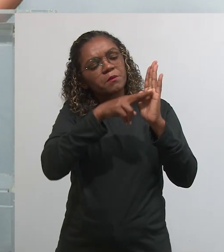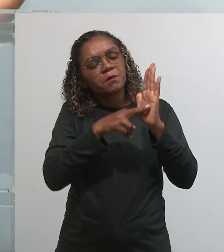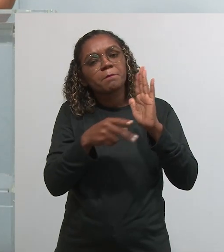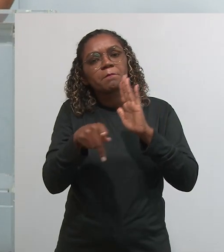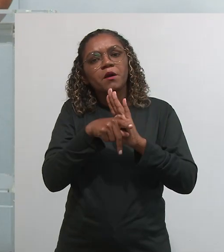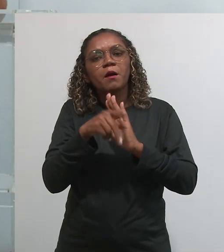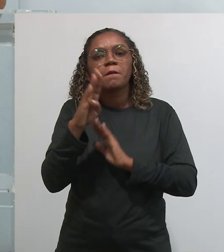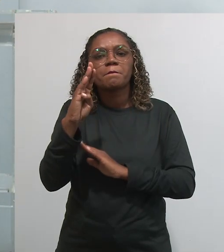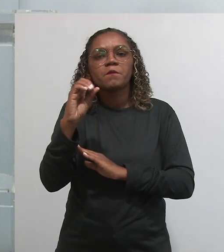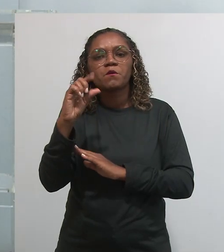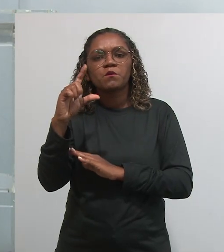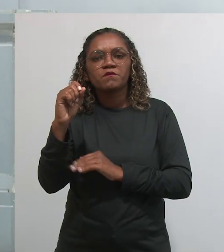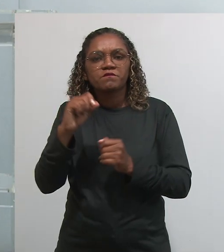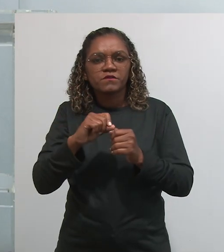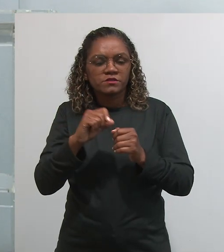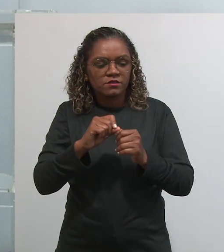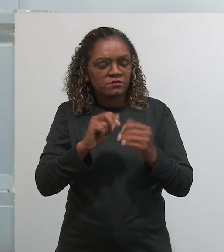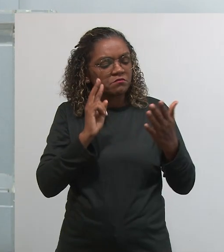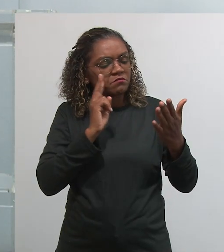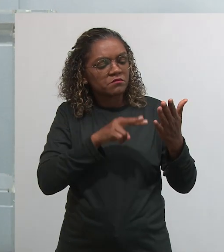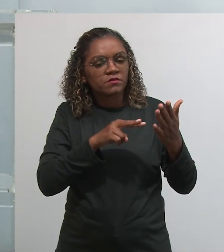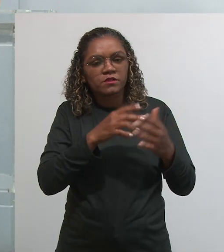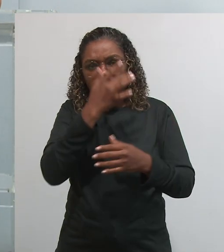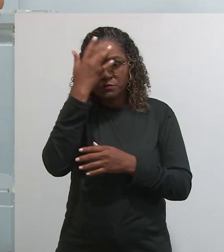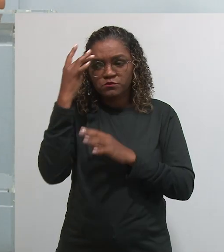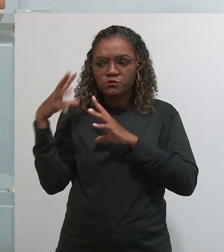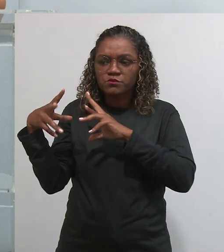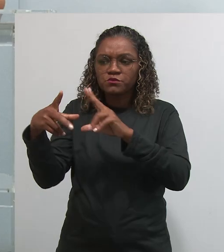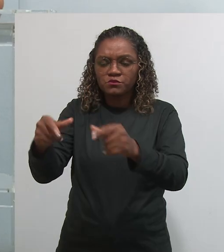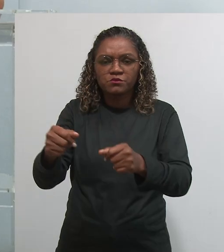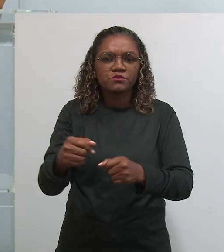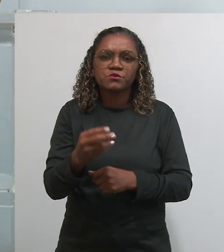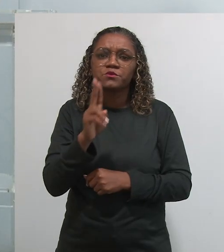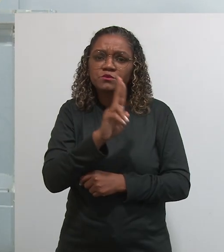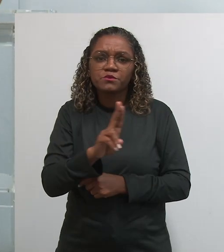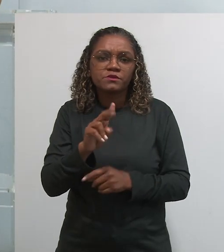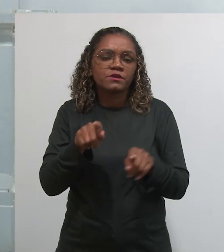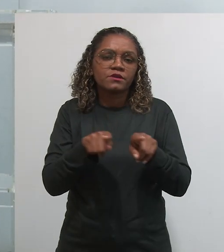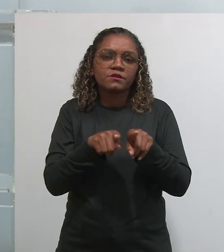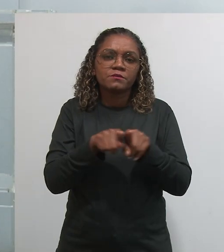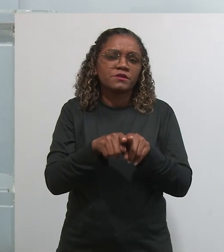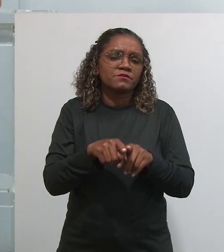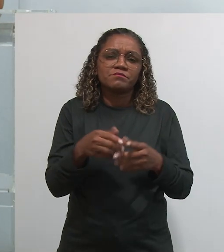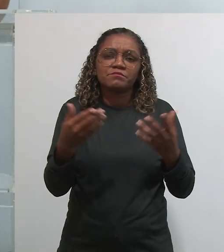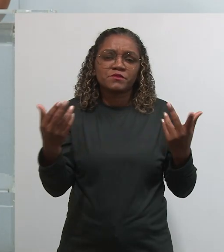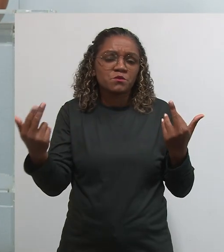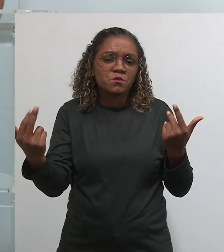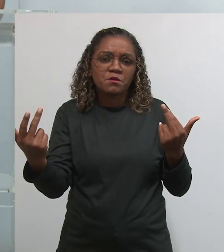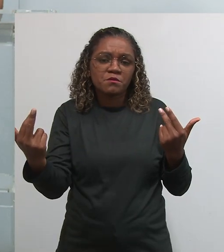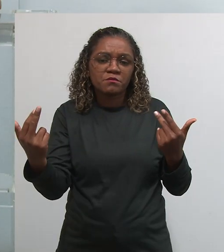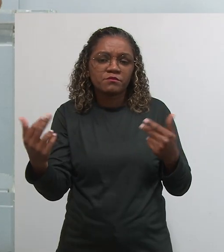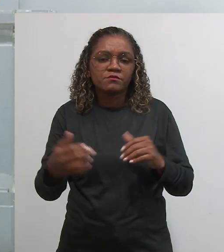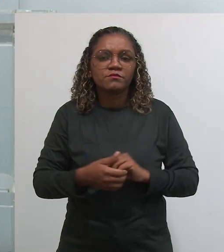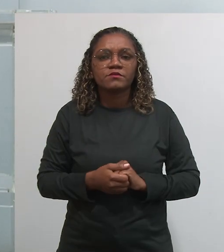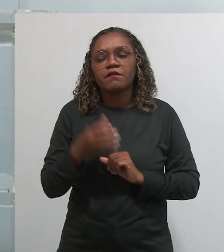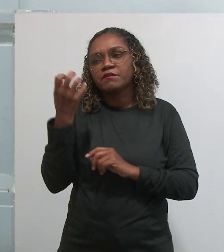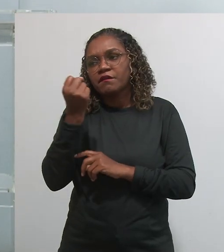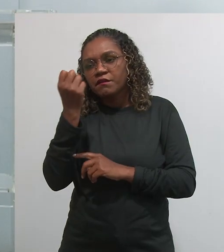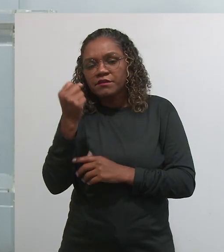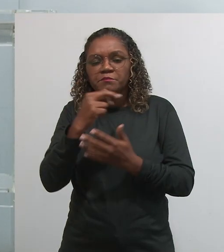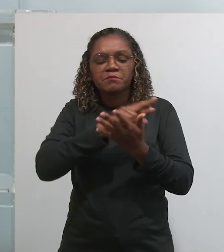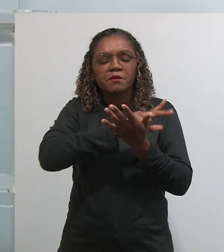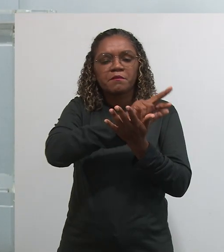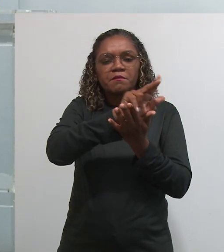adaptada por várias pessoas, né? A quantidade de trigo, quantidade de açúcar, leite, não sei o quê, tudo